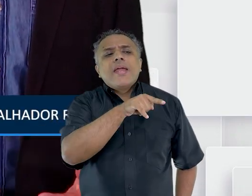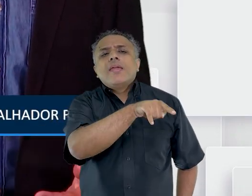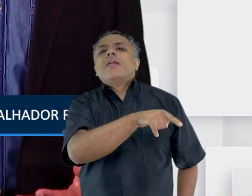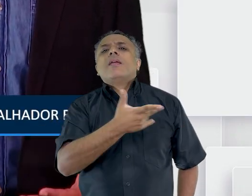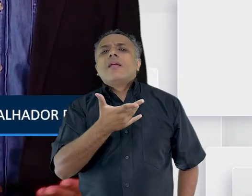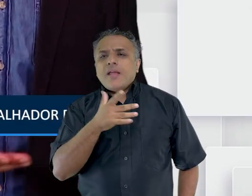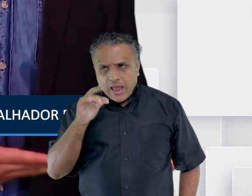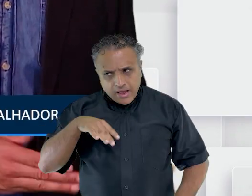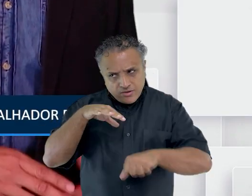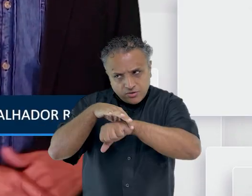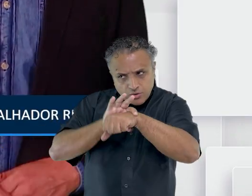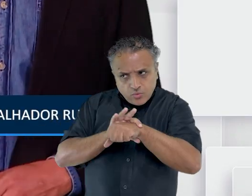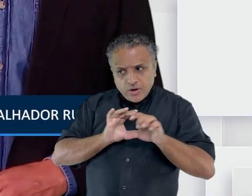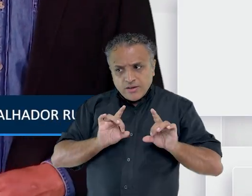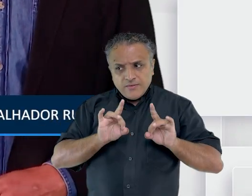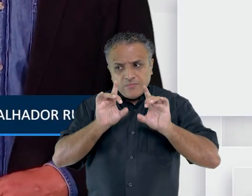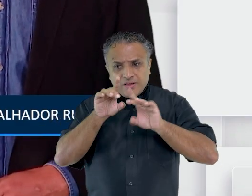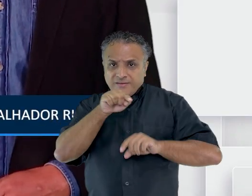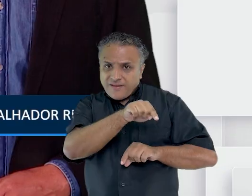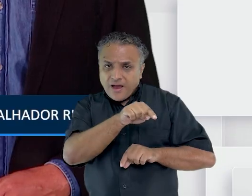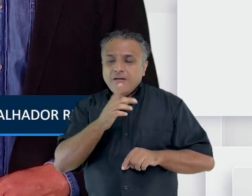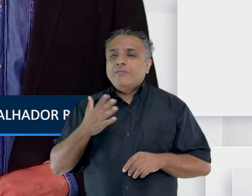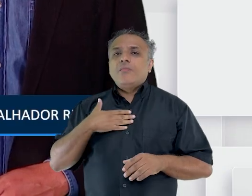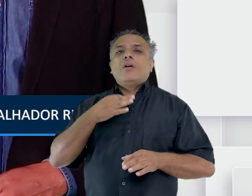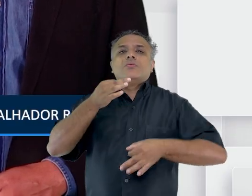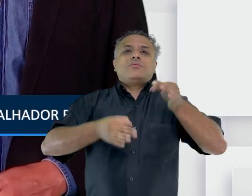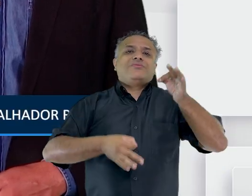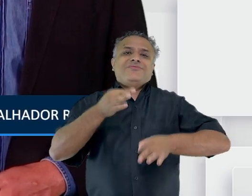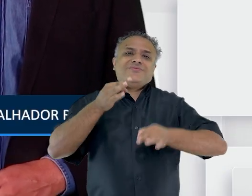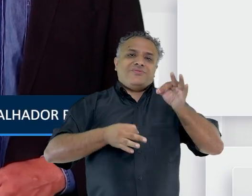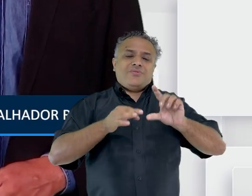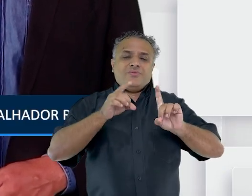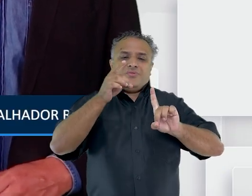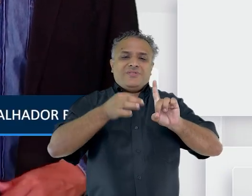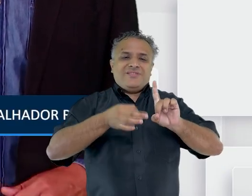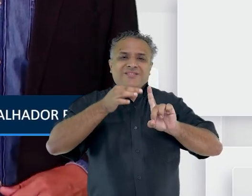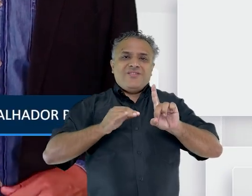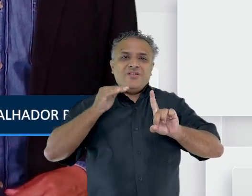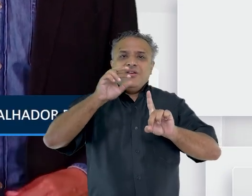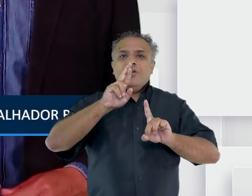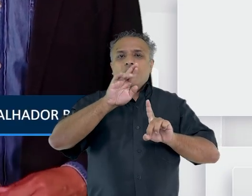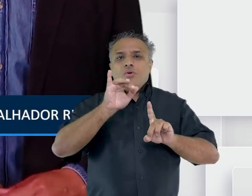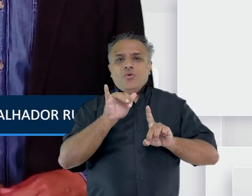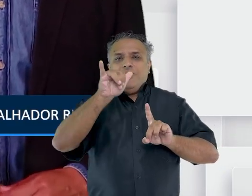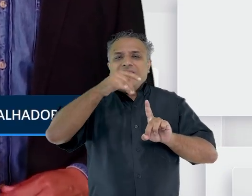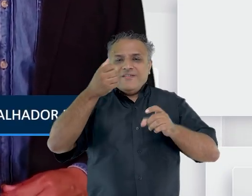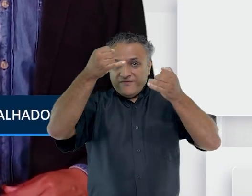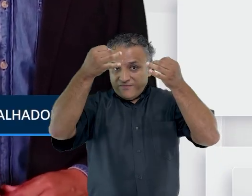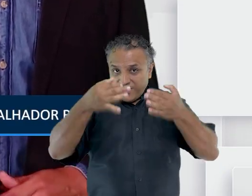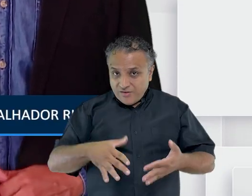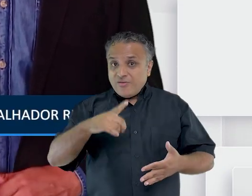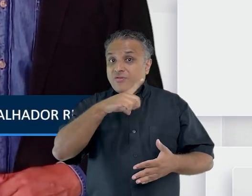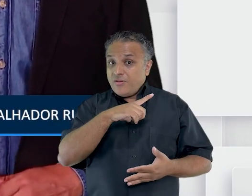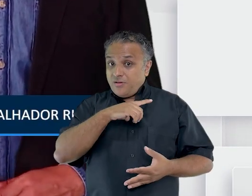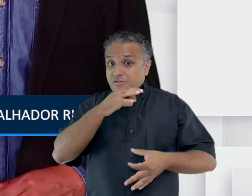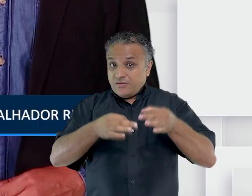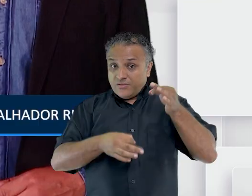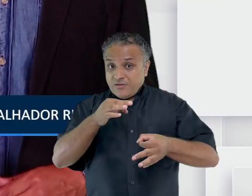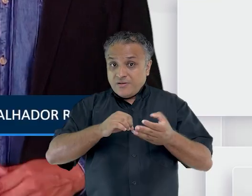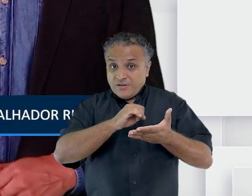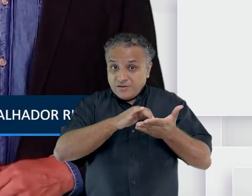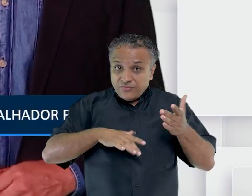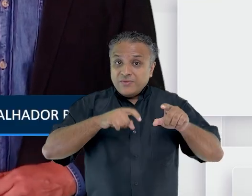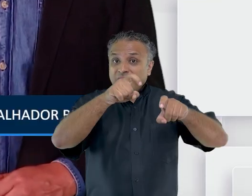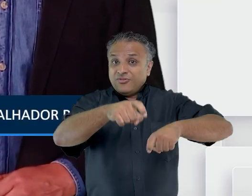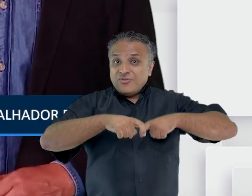segurado especial. Mas no tribunal, o relator do caso, o desembargador federal Rui Gonçalves, destacou que o exercício da atividade rural